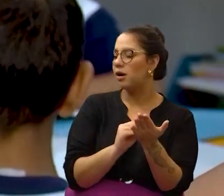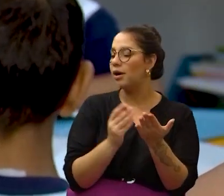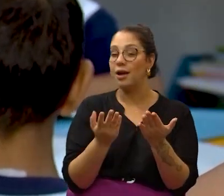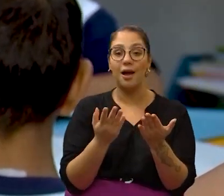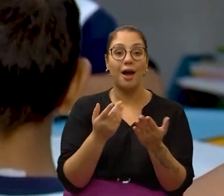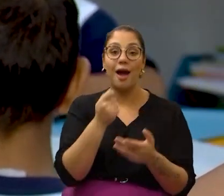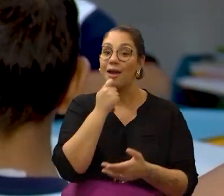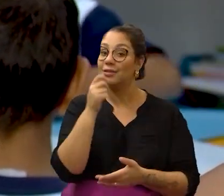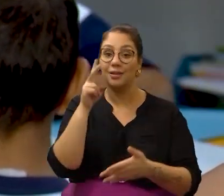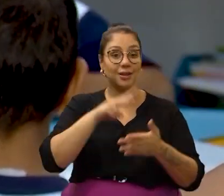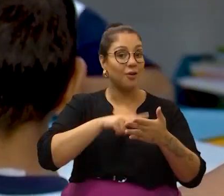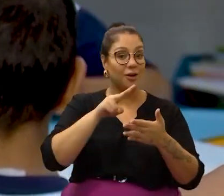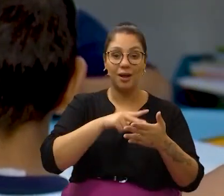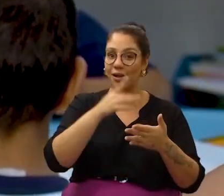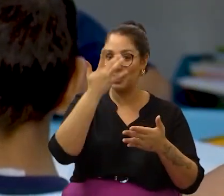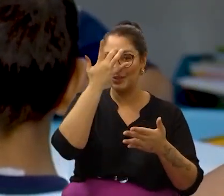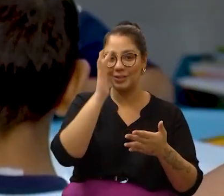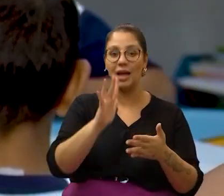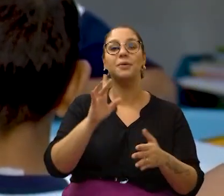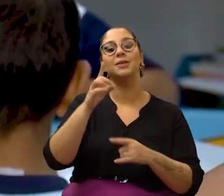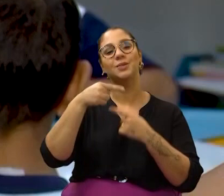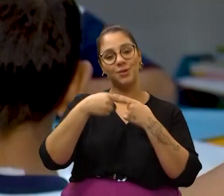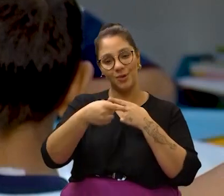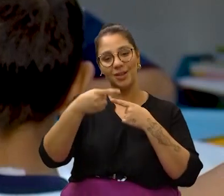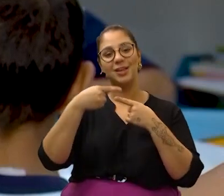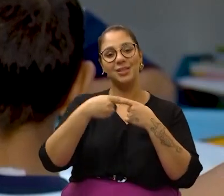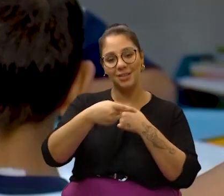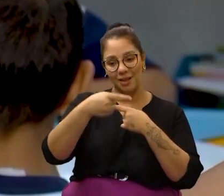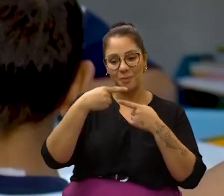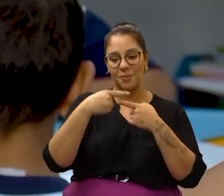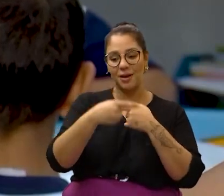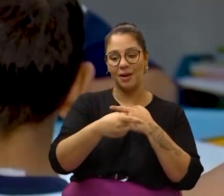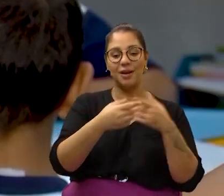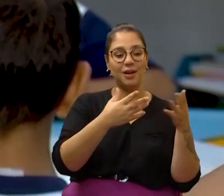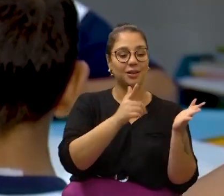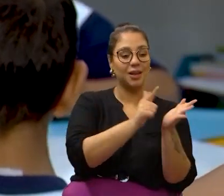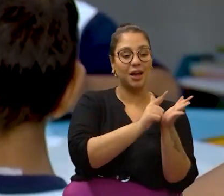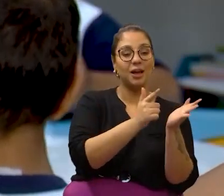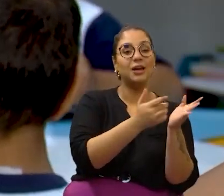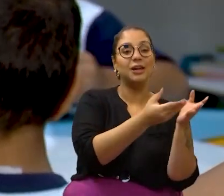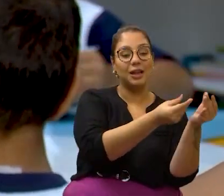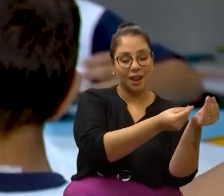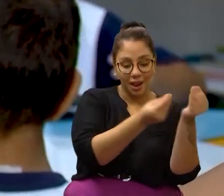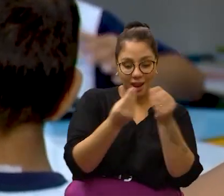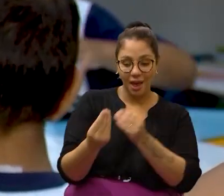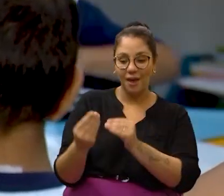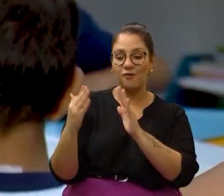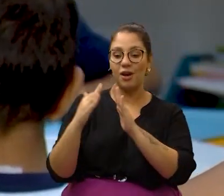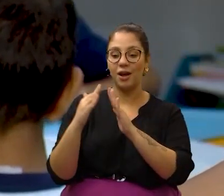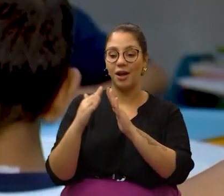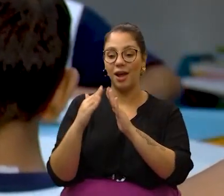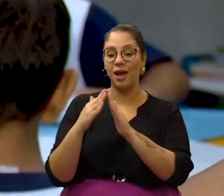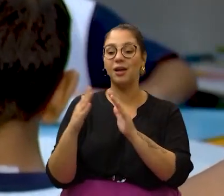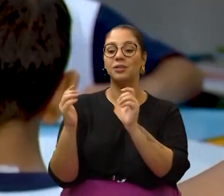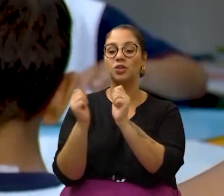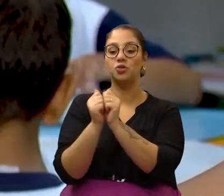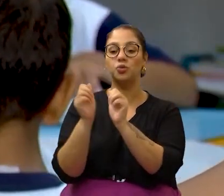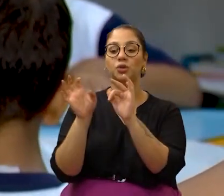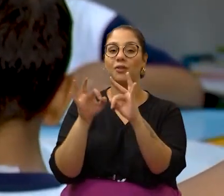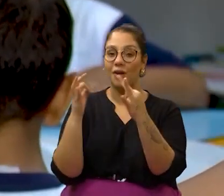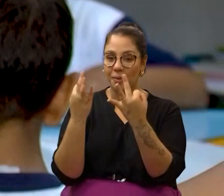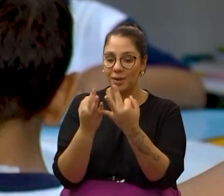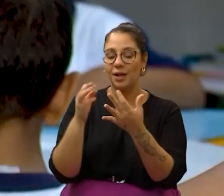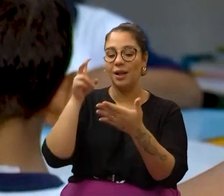têm condições de ler. Eles vêm toda semana para a biblioteca, levam esse livro para casa, fazem um trabalho de leitura com as